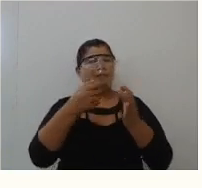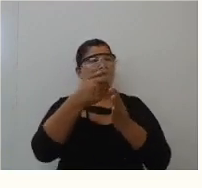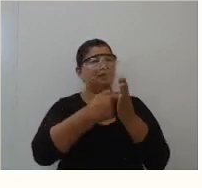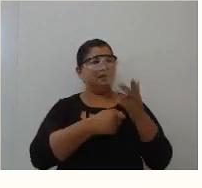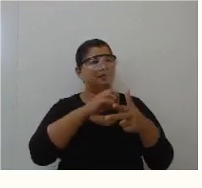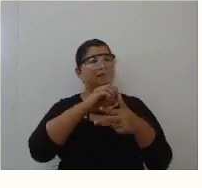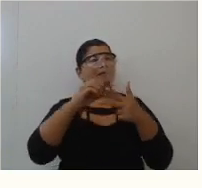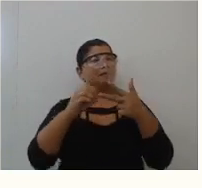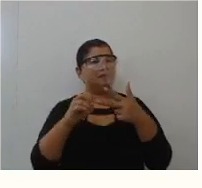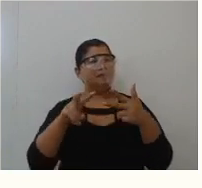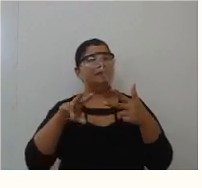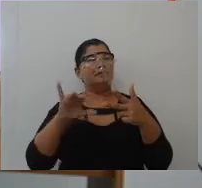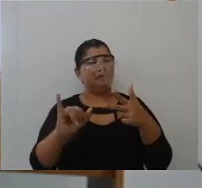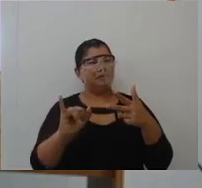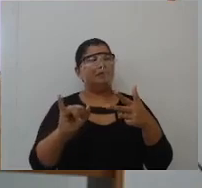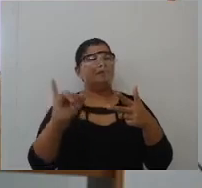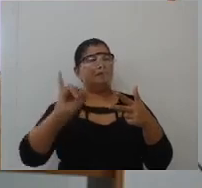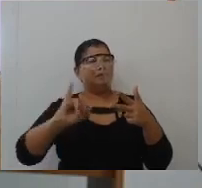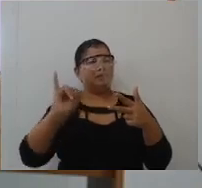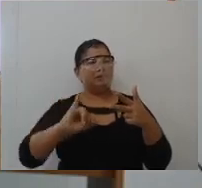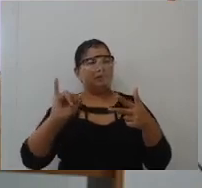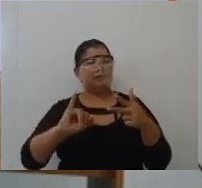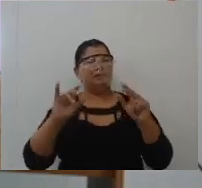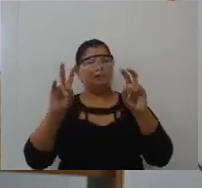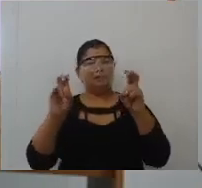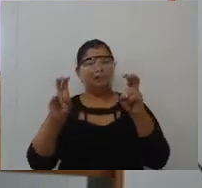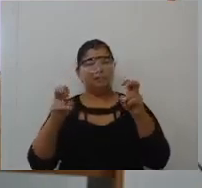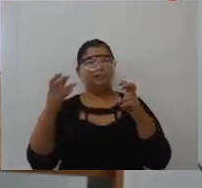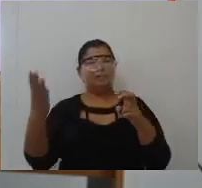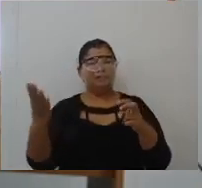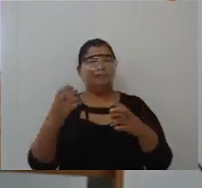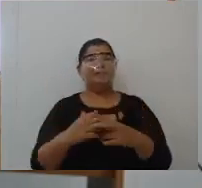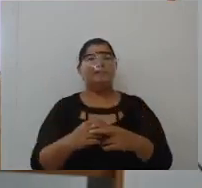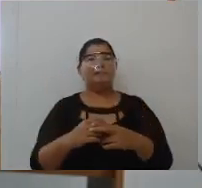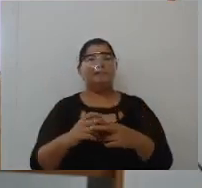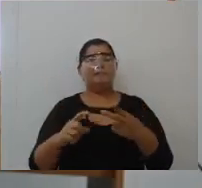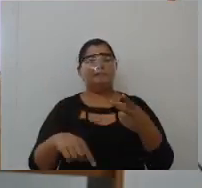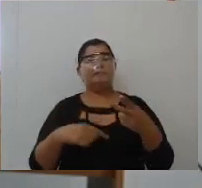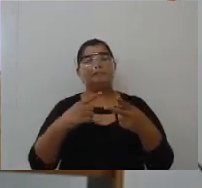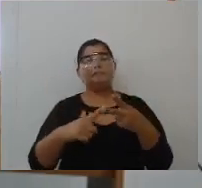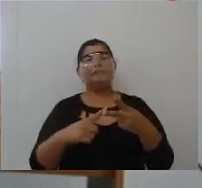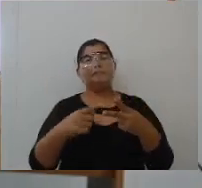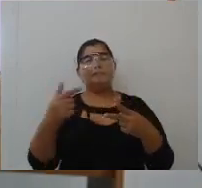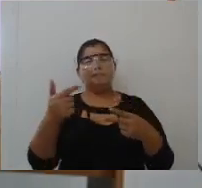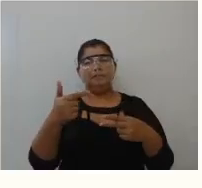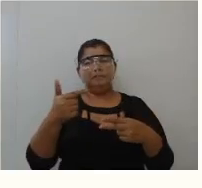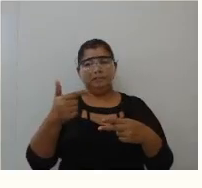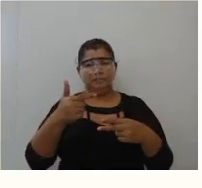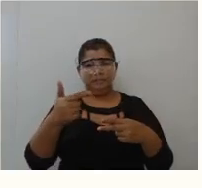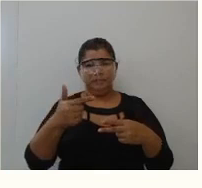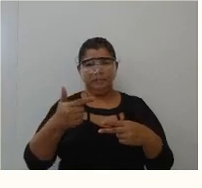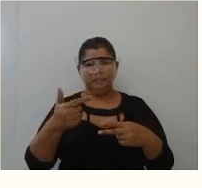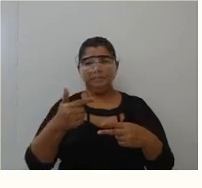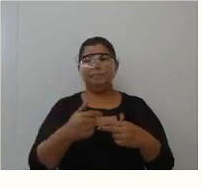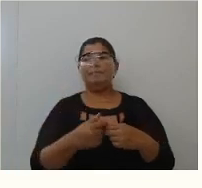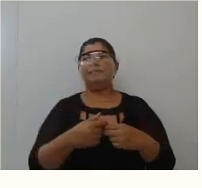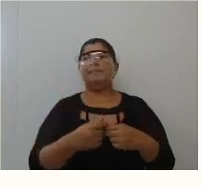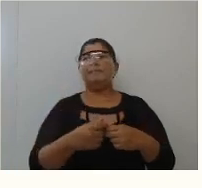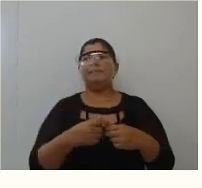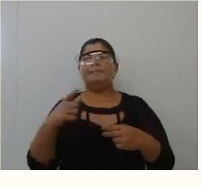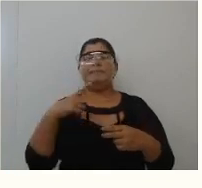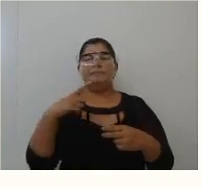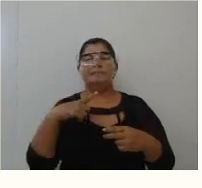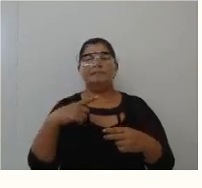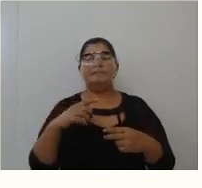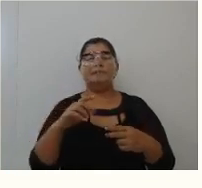hein? Redação para o Enem ainda hoje sobre esse assunto. Questão de número 2, para a gente não perder tempo. Vamos embora. Tenho aqui,